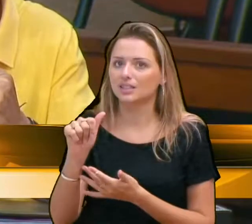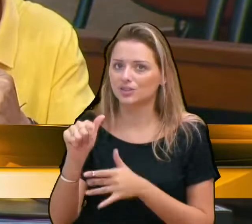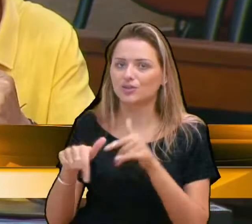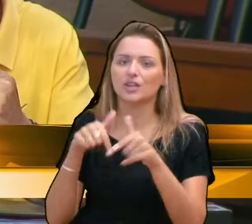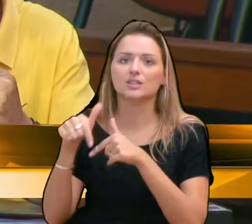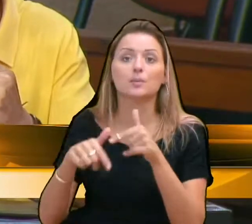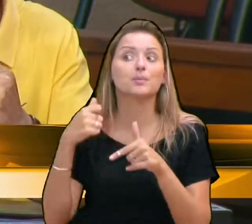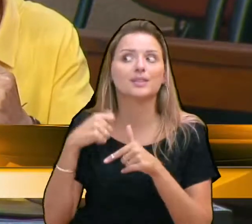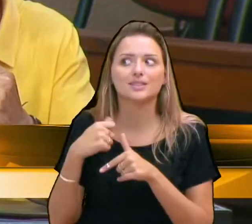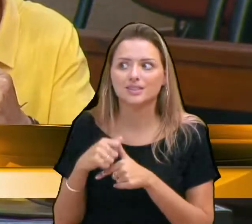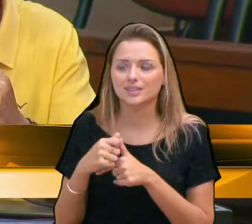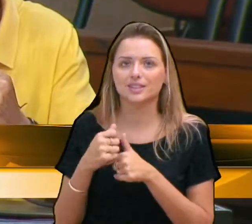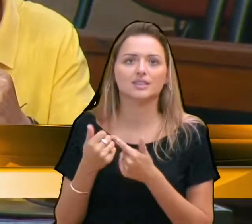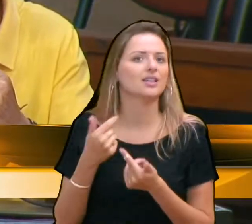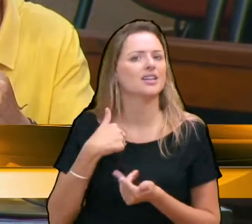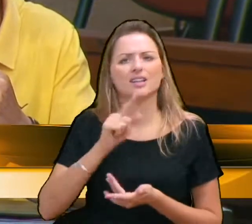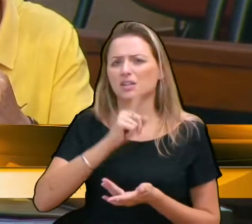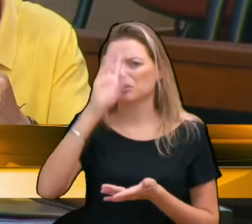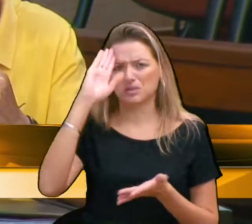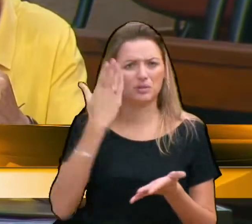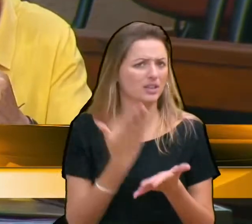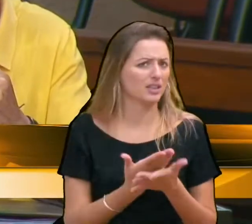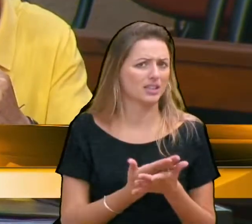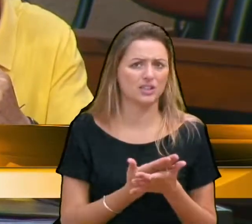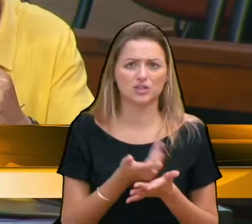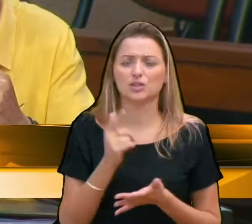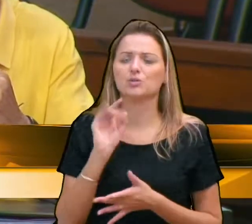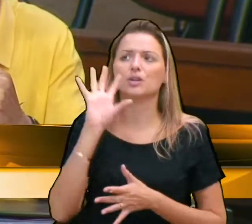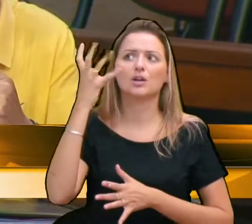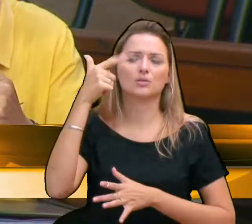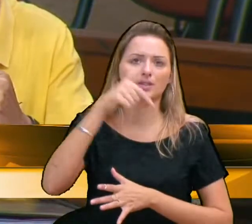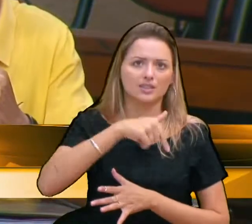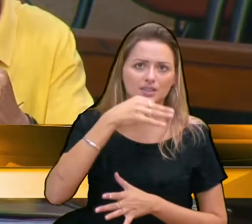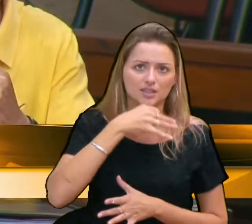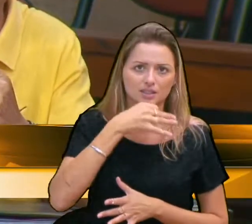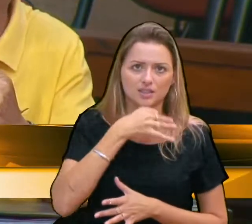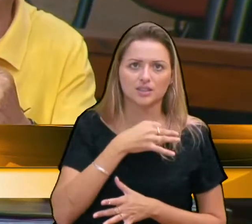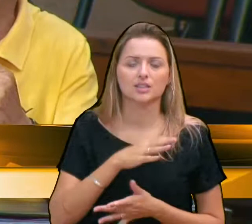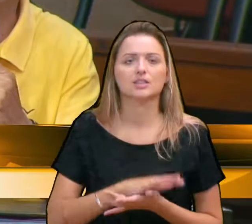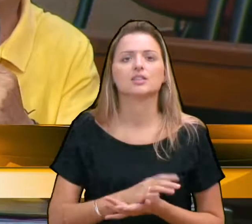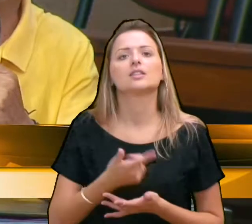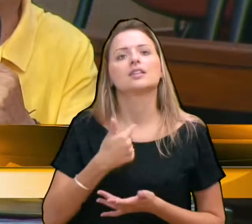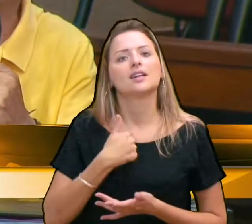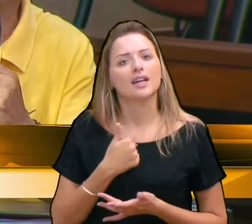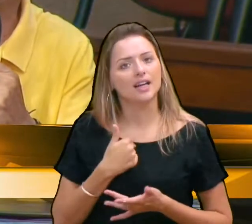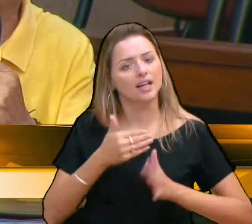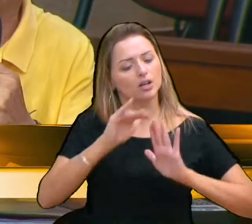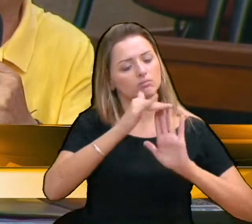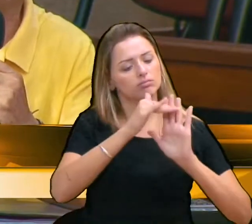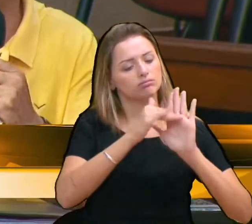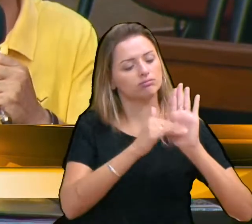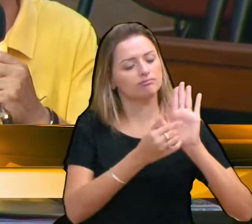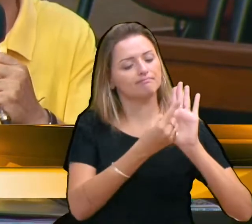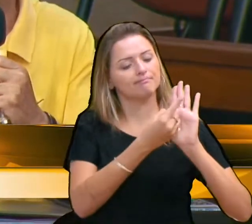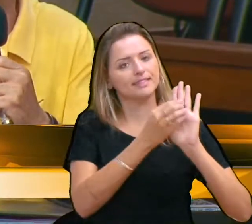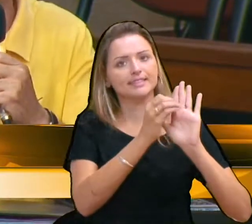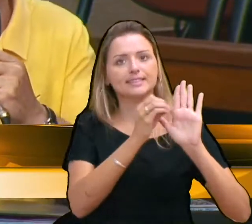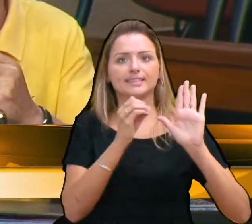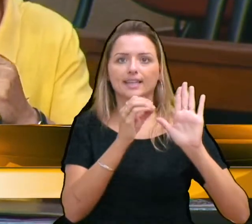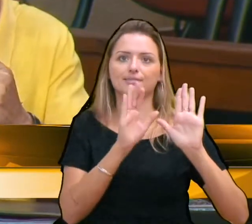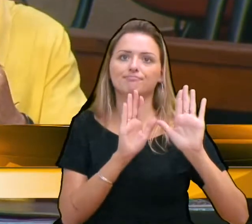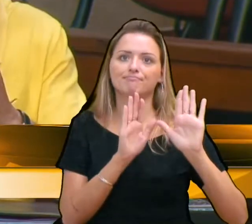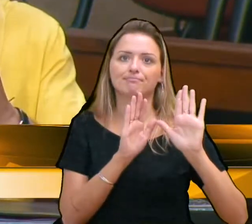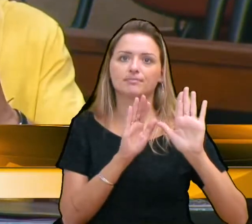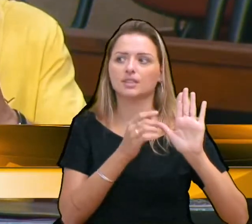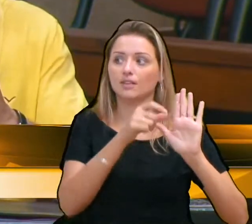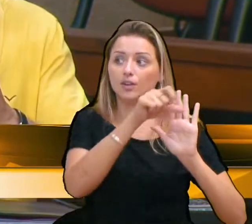de serviço. Eu não acredito que está acontecendo na cidade. Mais uma página. Eu estava com as polêmicas em 99. Eu vou esperar um pouco,